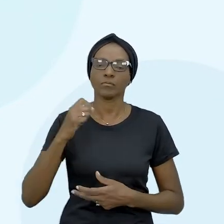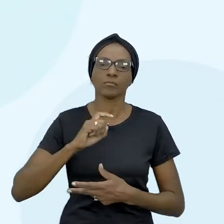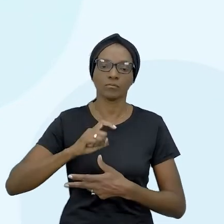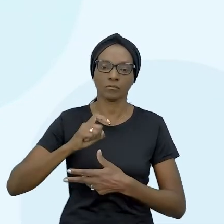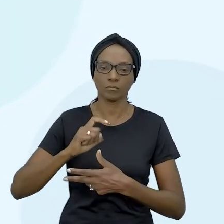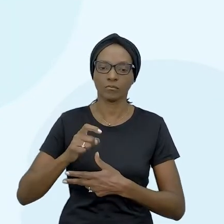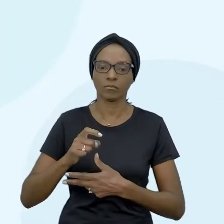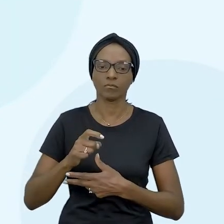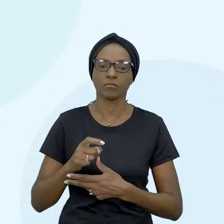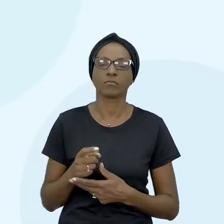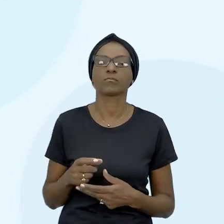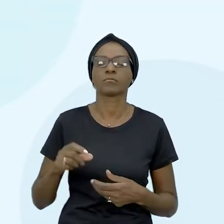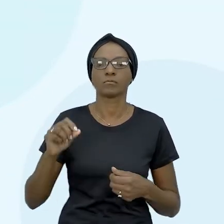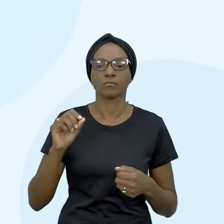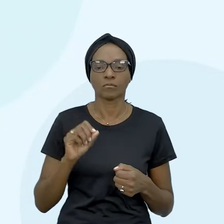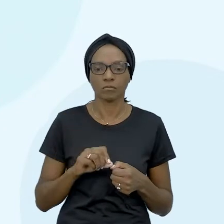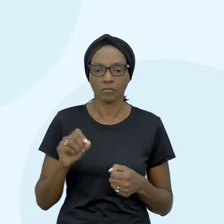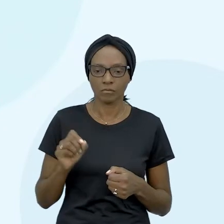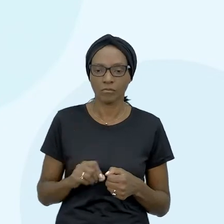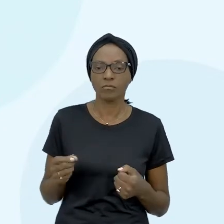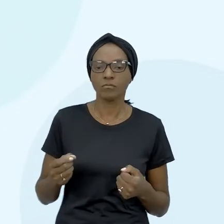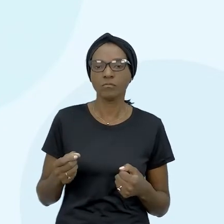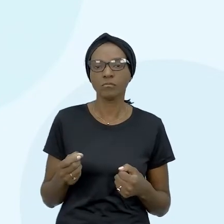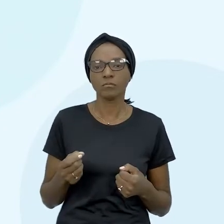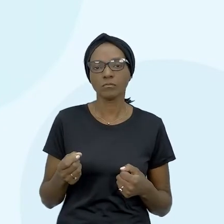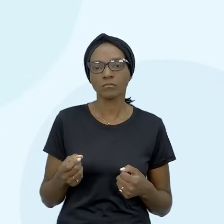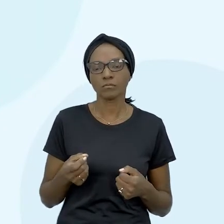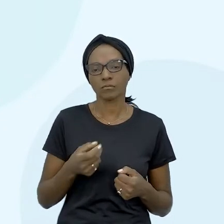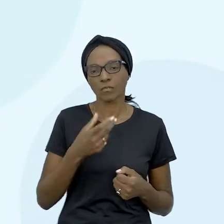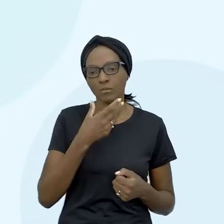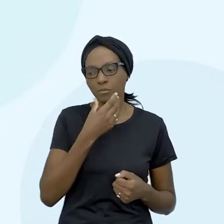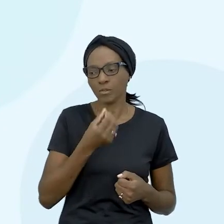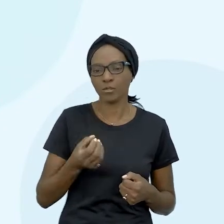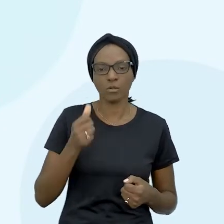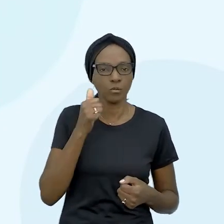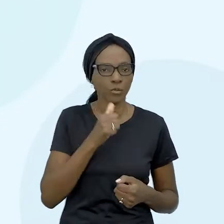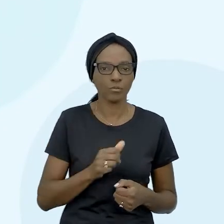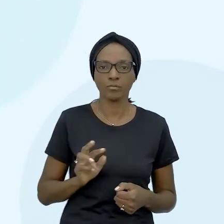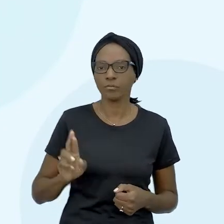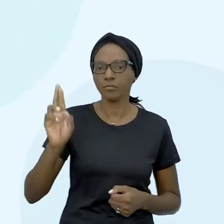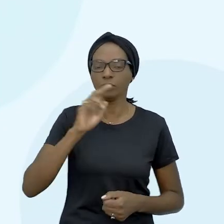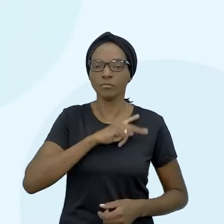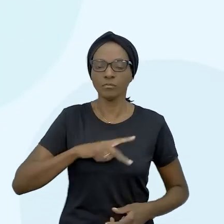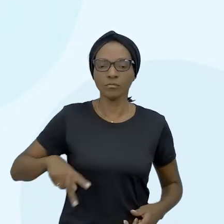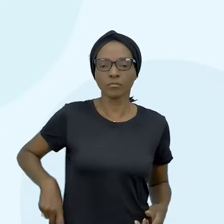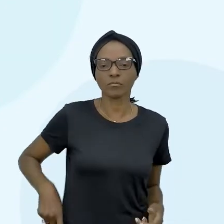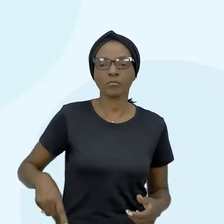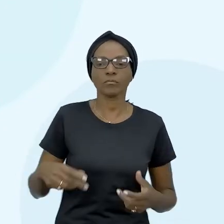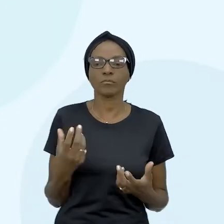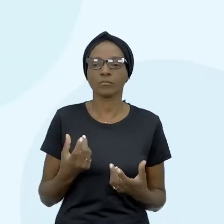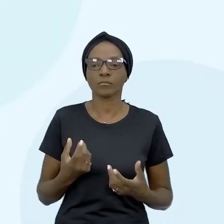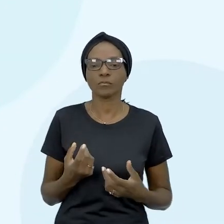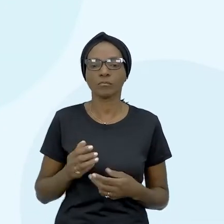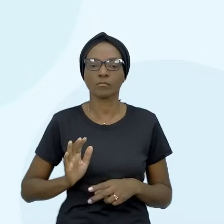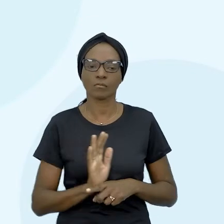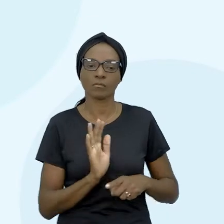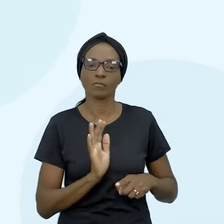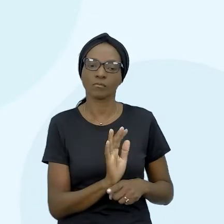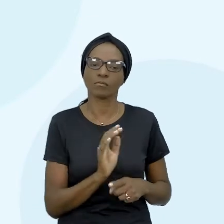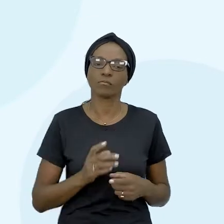é exercido pelo ou pela, né, Presidente da República, auxiliado ou auxiliada